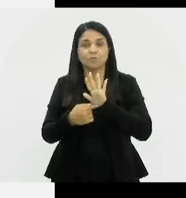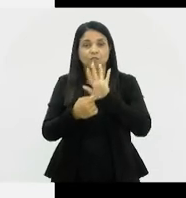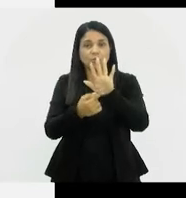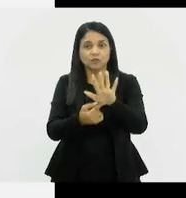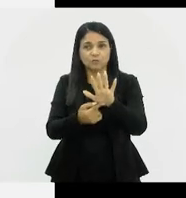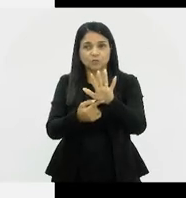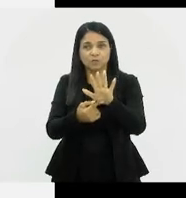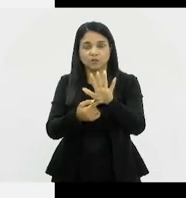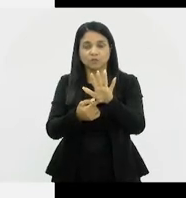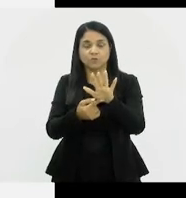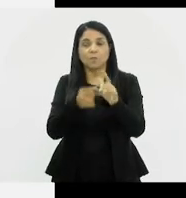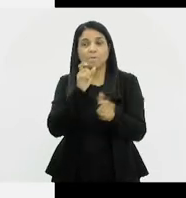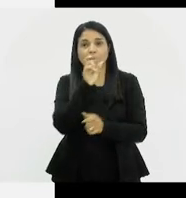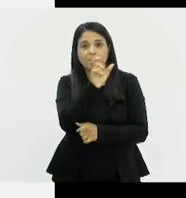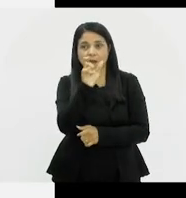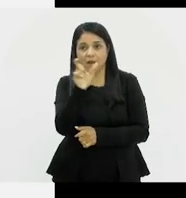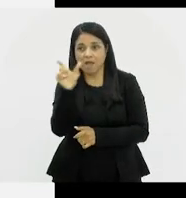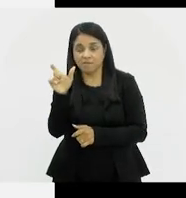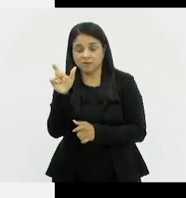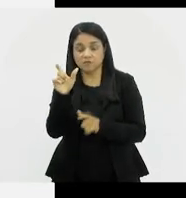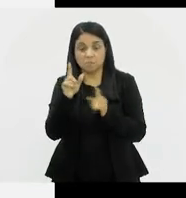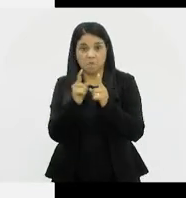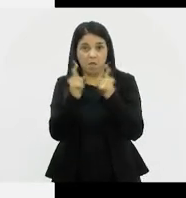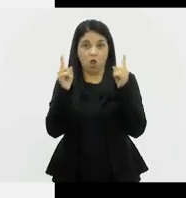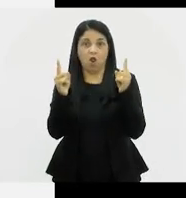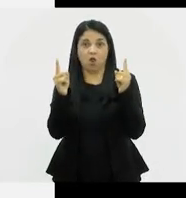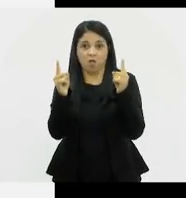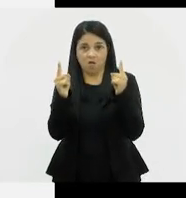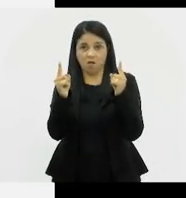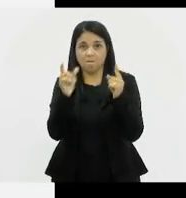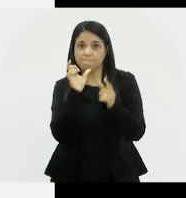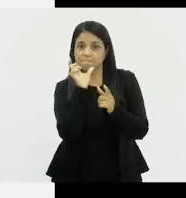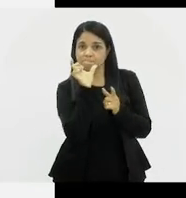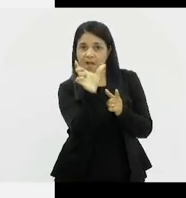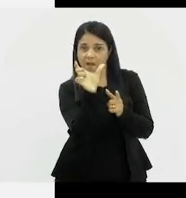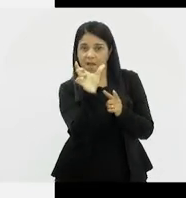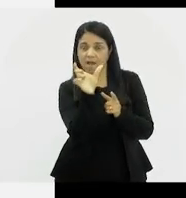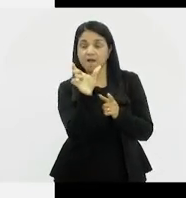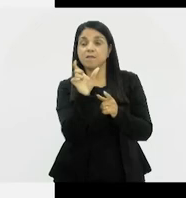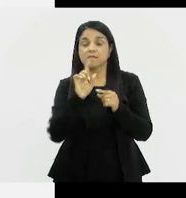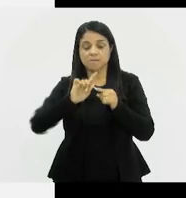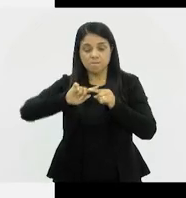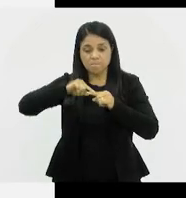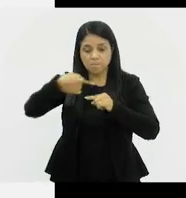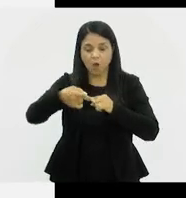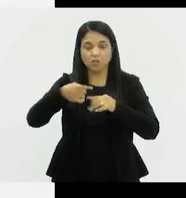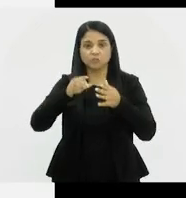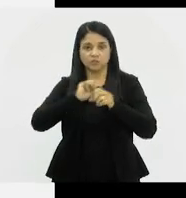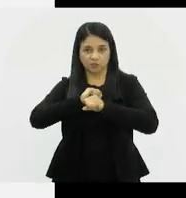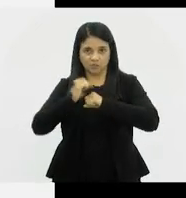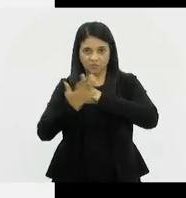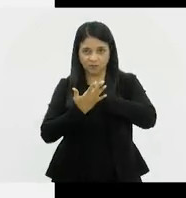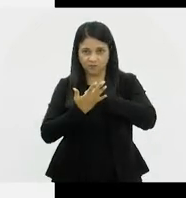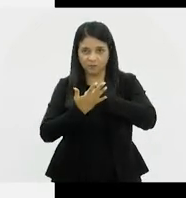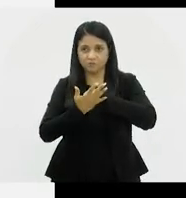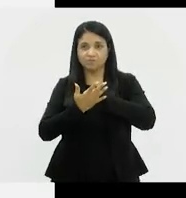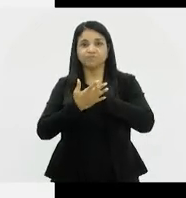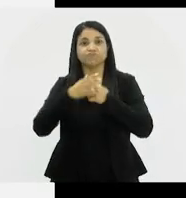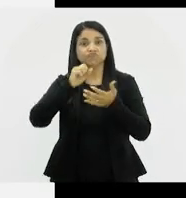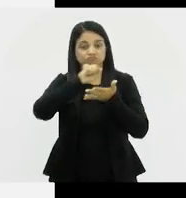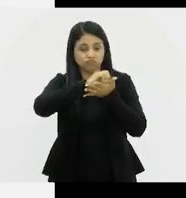nuvem as palavras maiores, e hoje, pós-Covid, foi já bem documentado